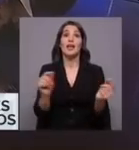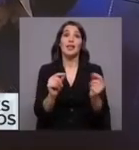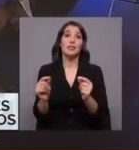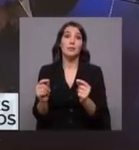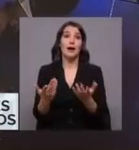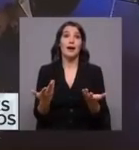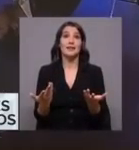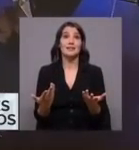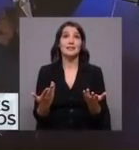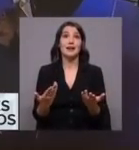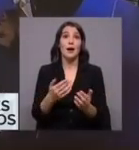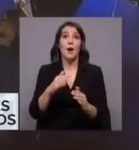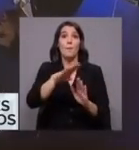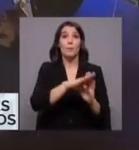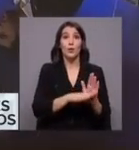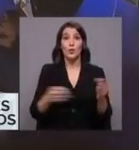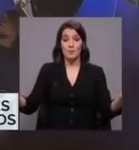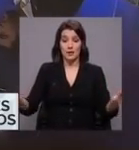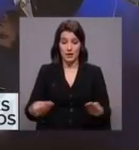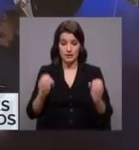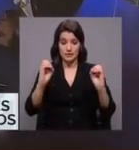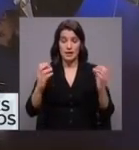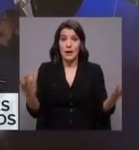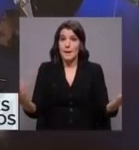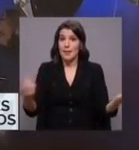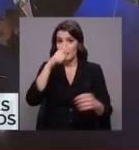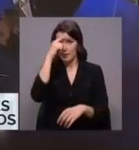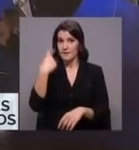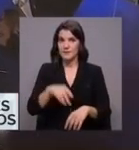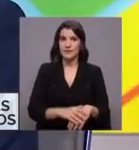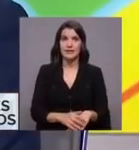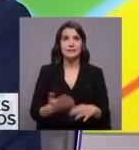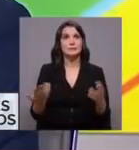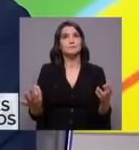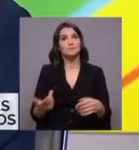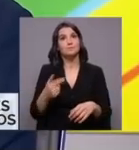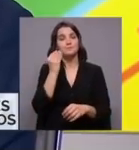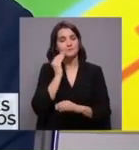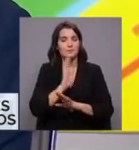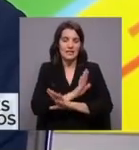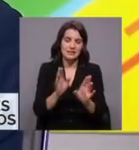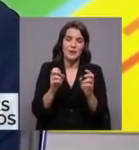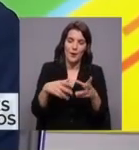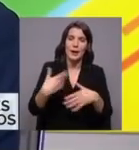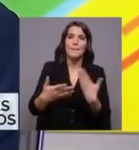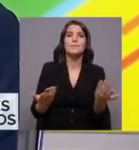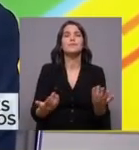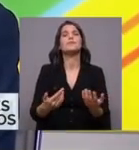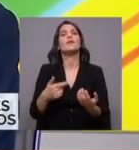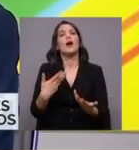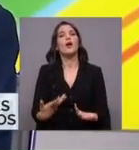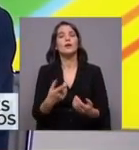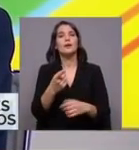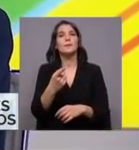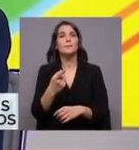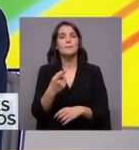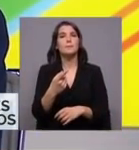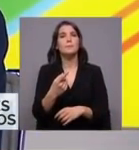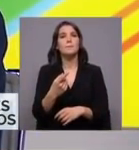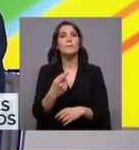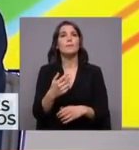vossos programas é difícil tem algumas sombras relações tempo vamos à frente estamos aqui com